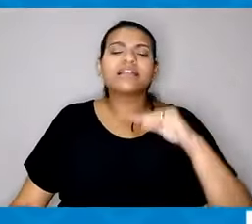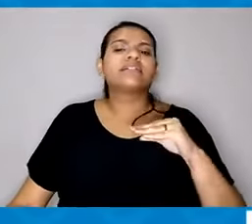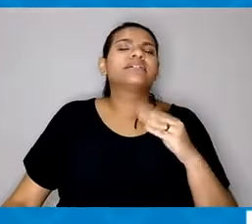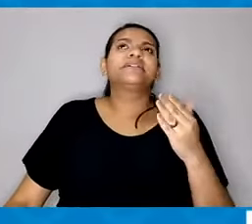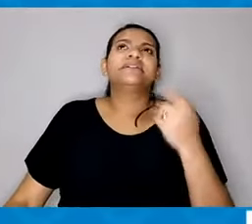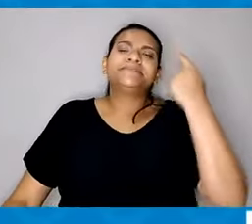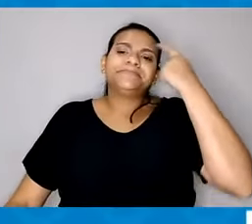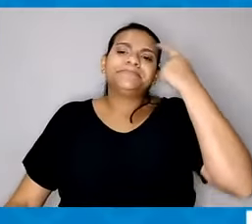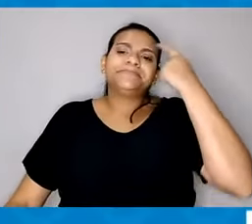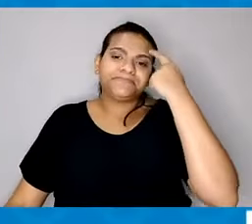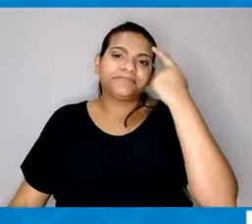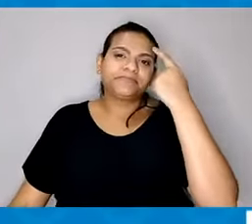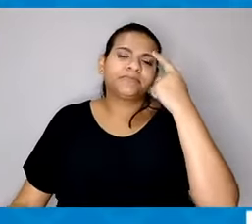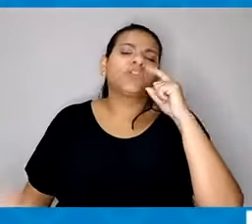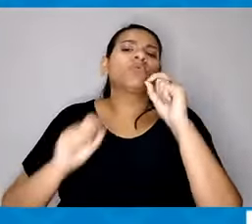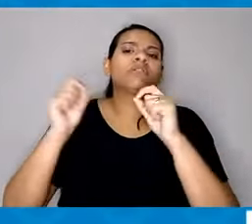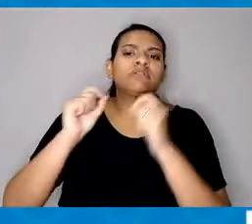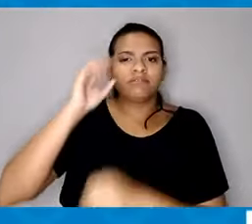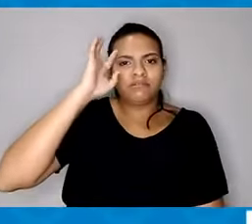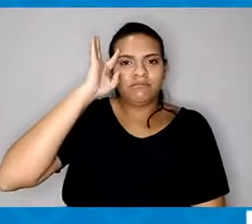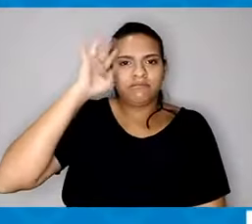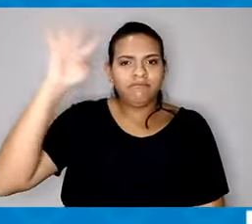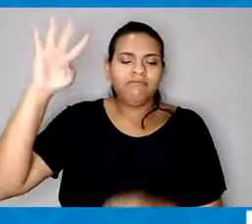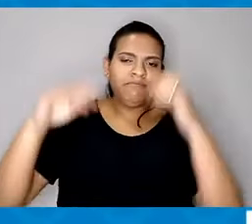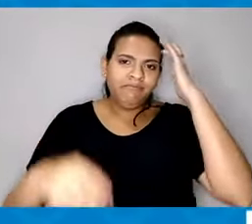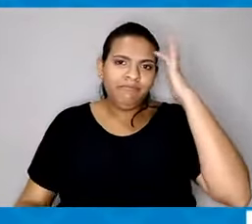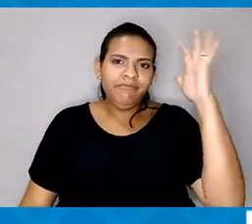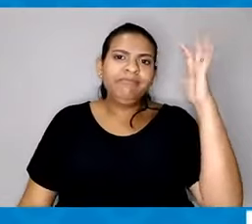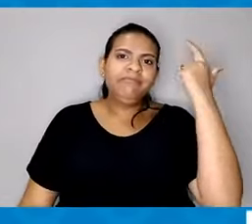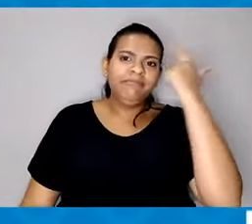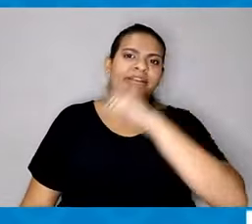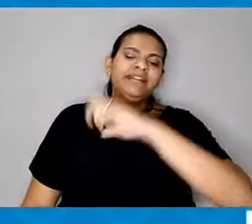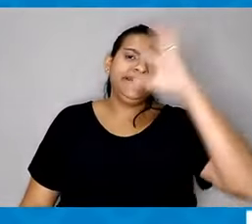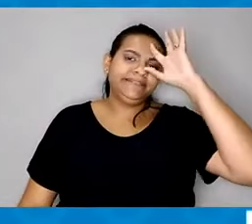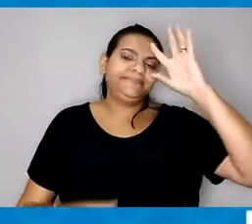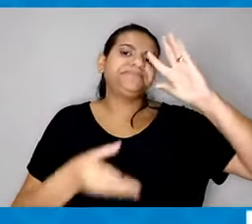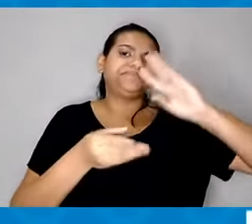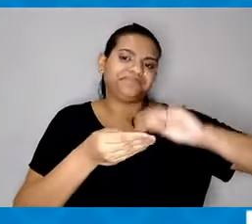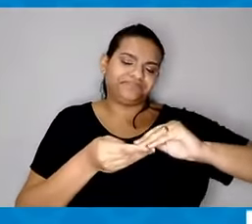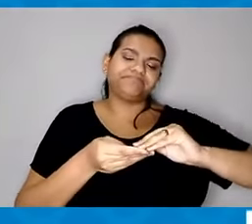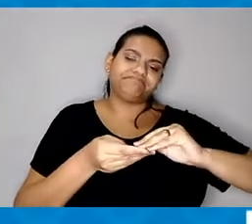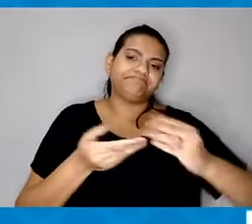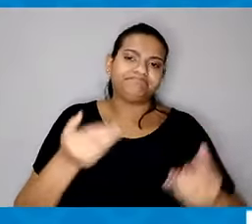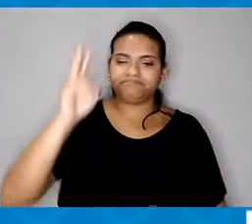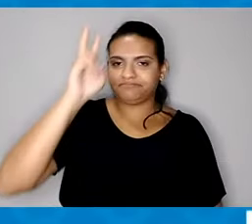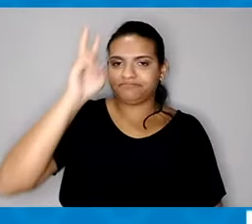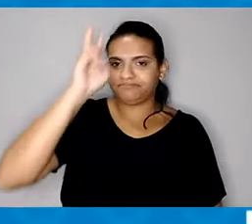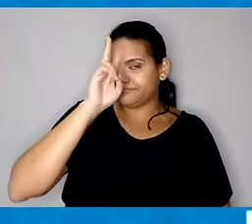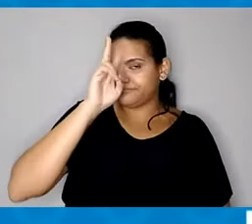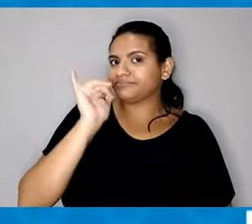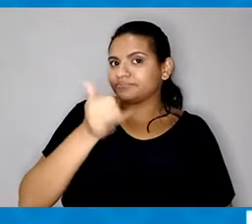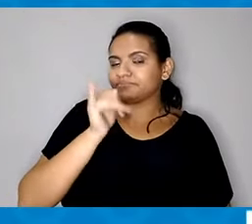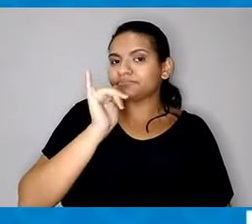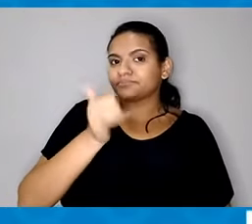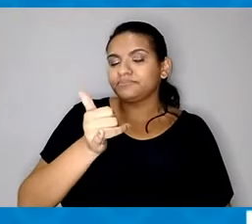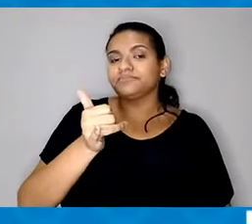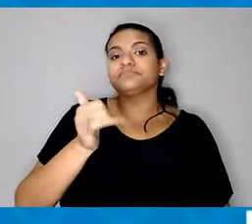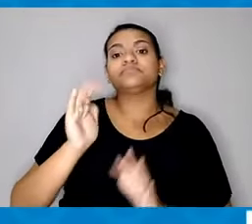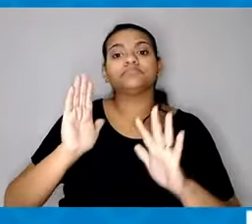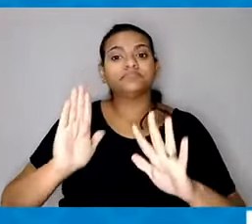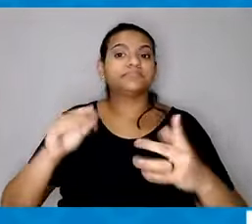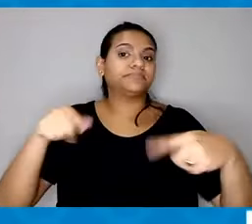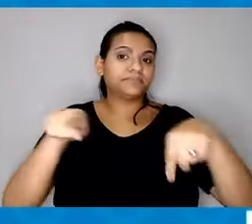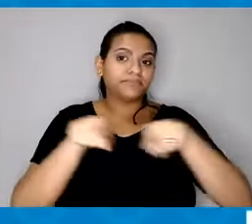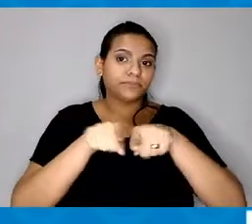página? A concretude do que se estava relatando ali através de uma história, mas que pode